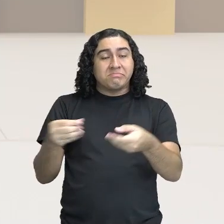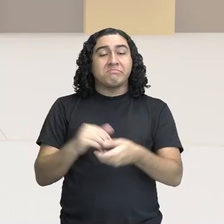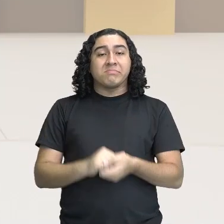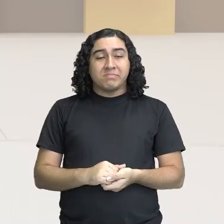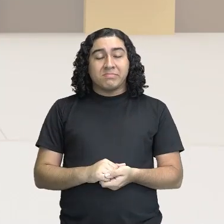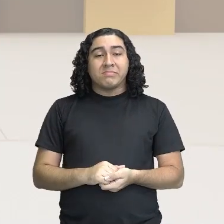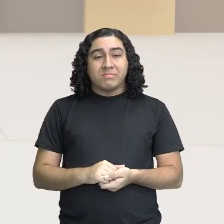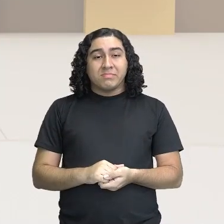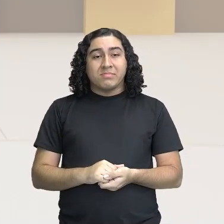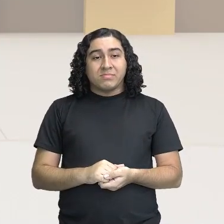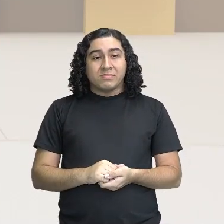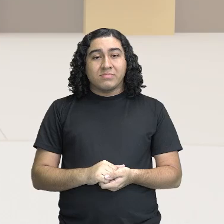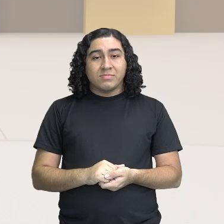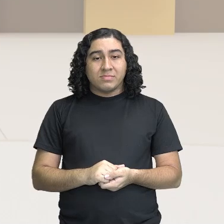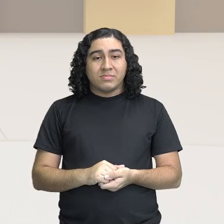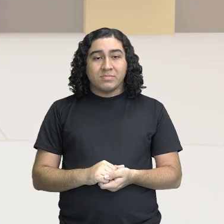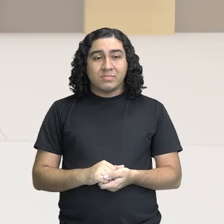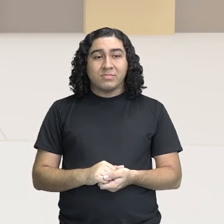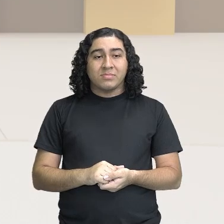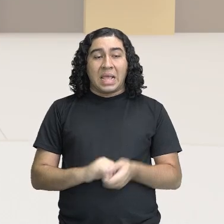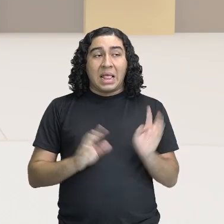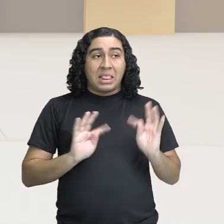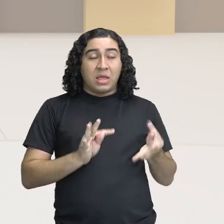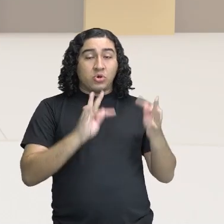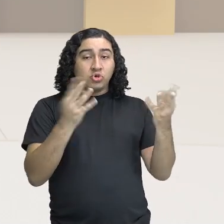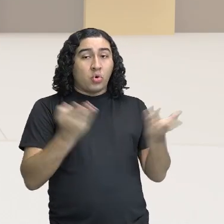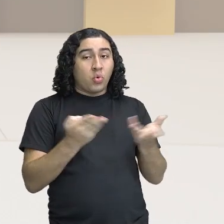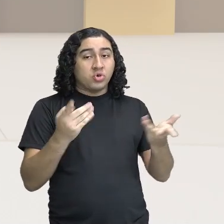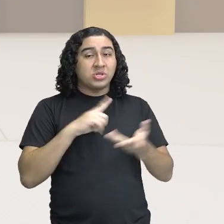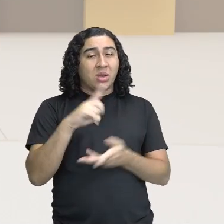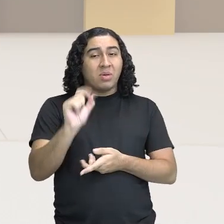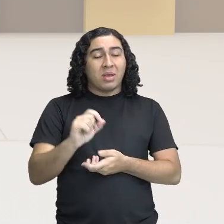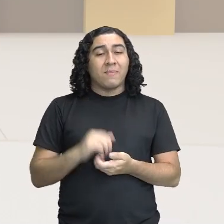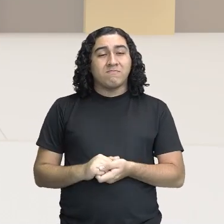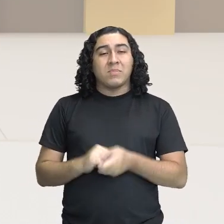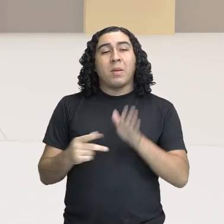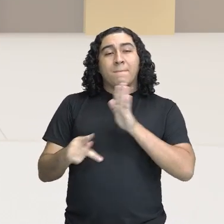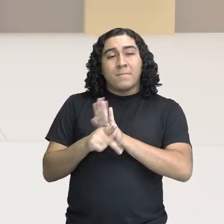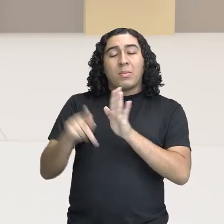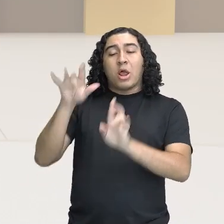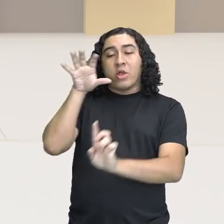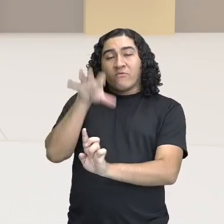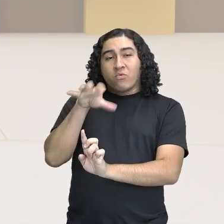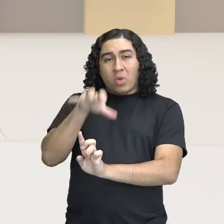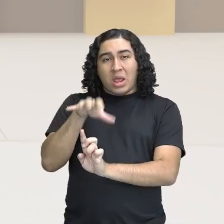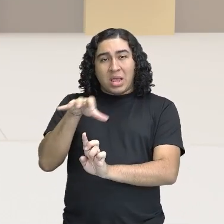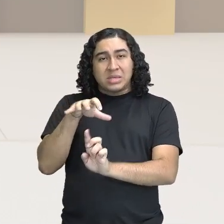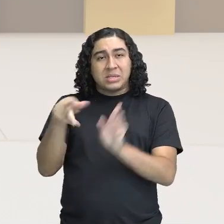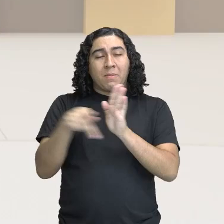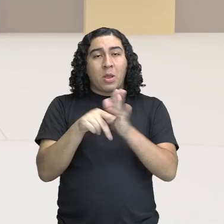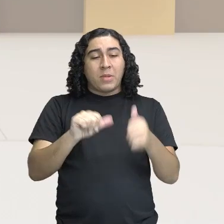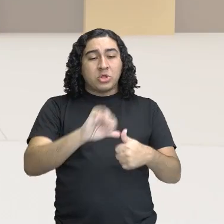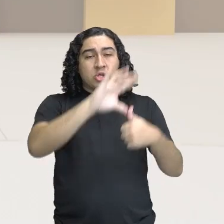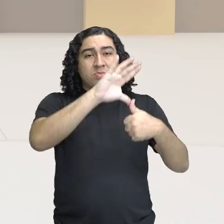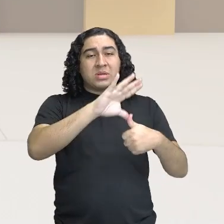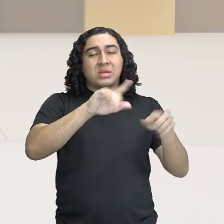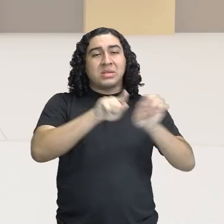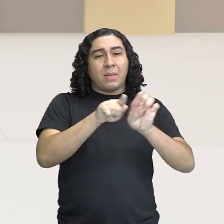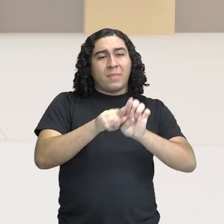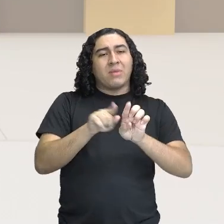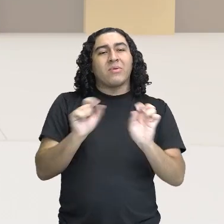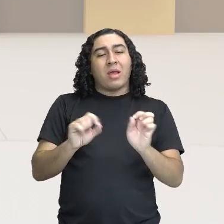advances da tecnologia, exatamente, né? A gente é tão impactado com a cultura norte-americana e acaba